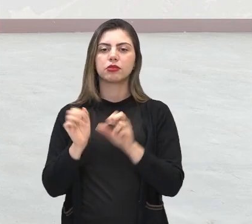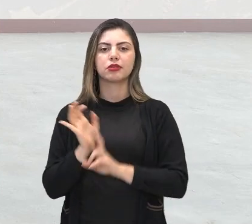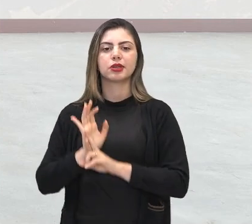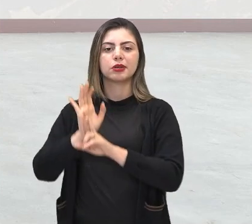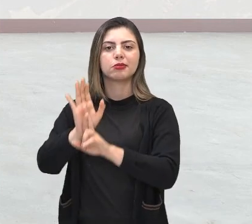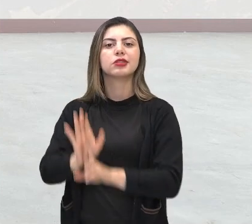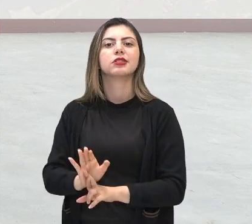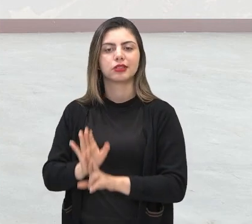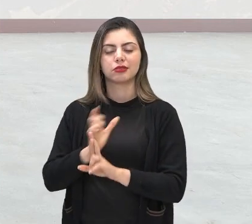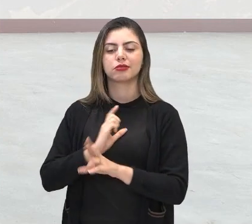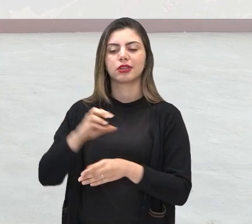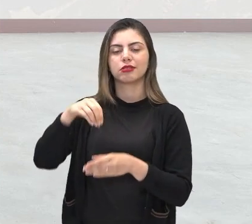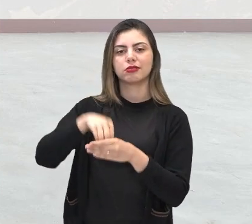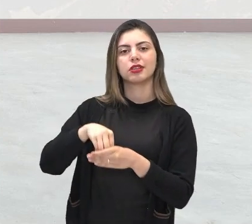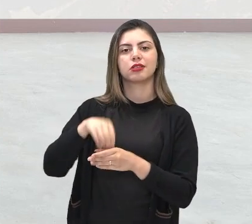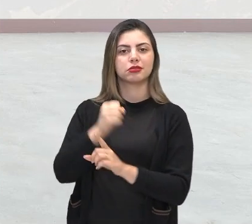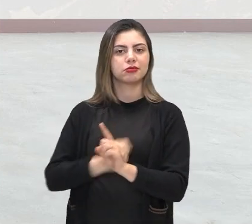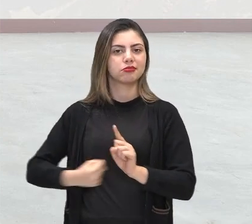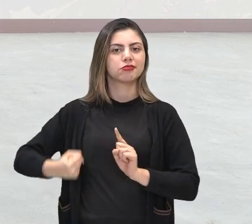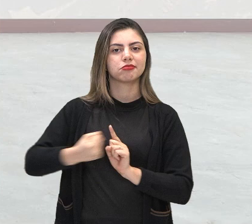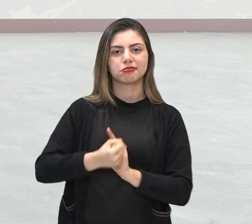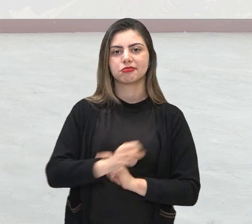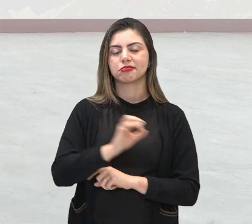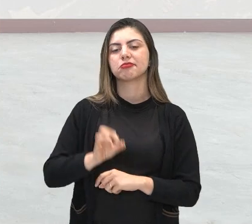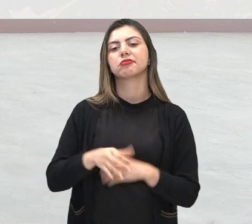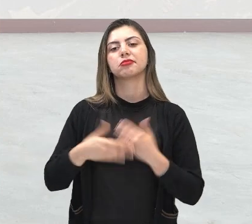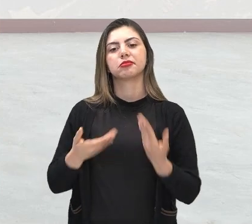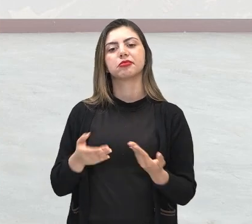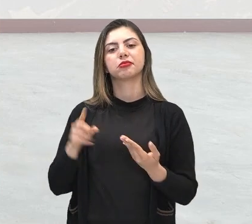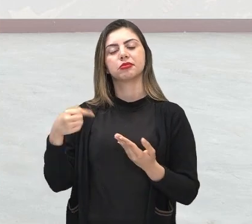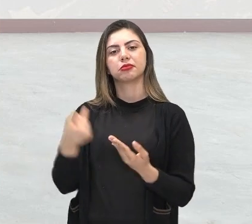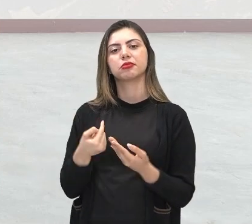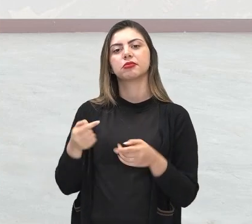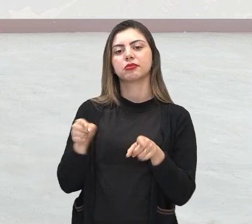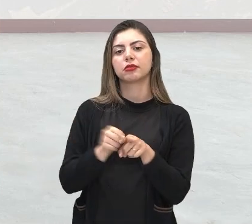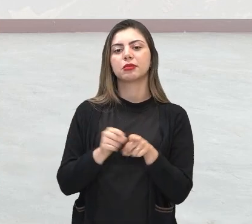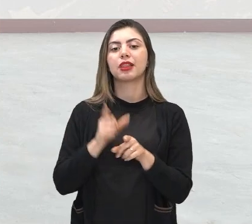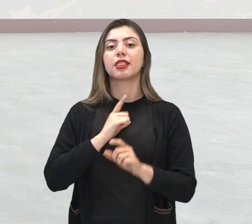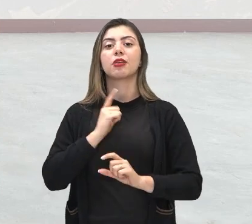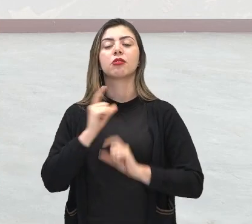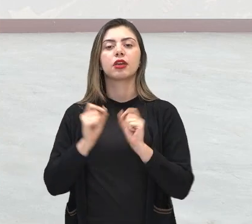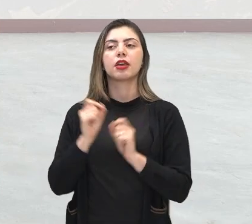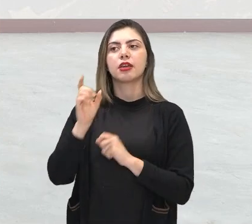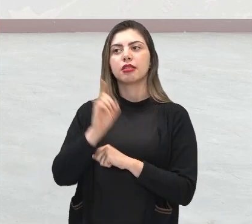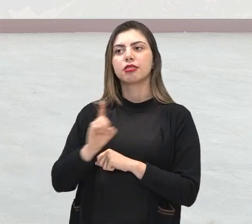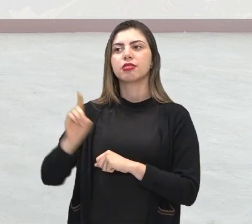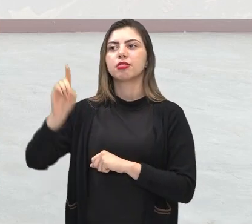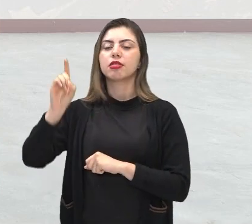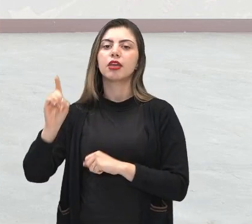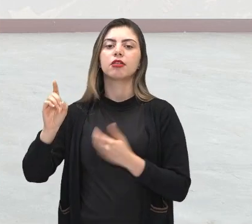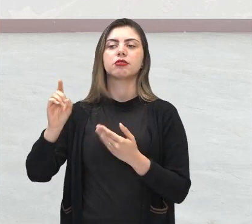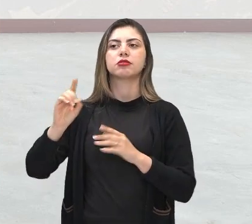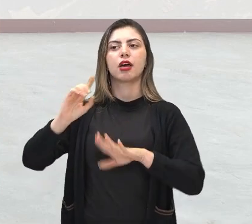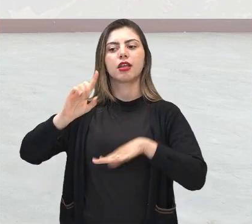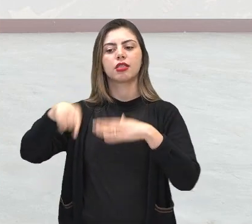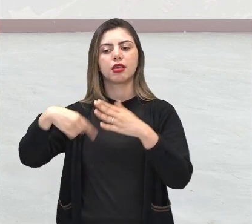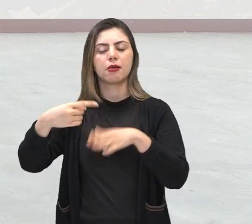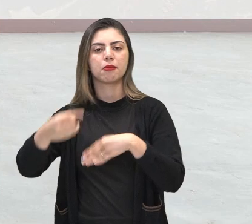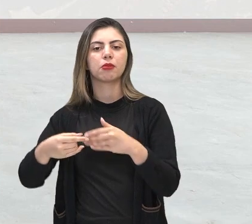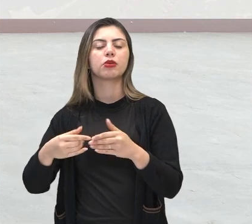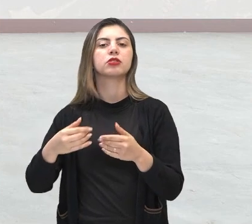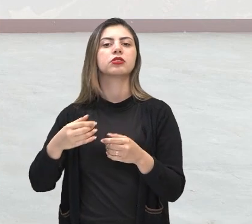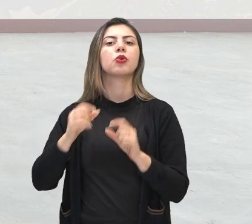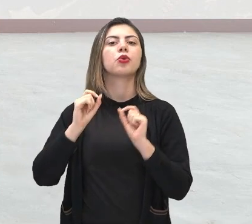da figura dentro de uma sociedade e a gente foi tendo colocando Deus como centro depois o homem como centro e agora a gente trazendo